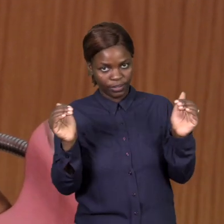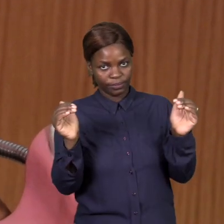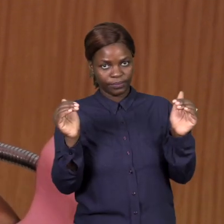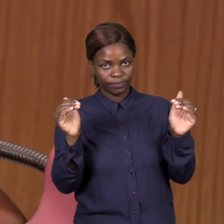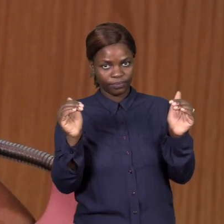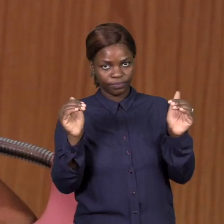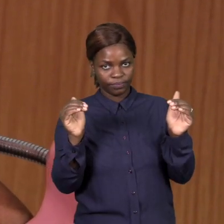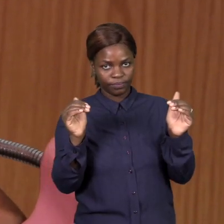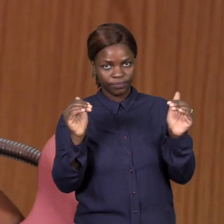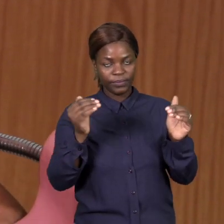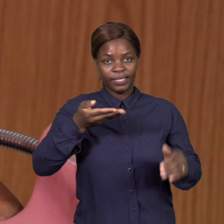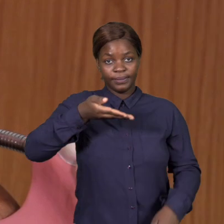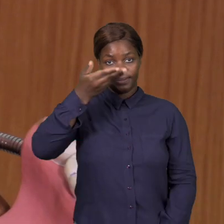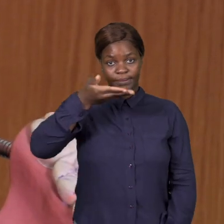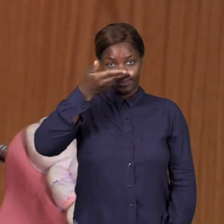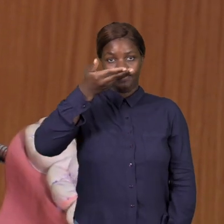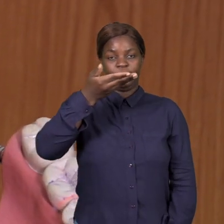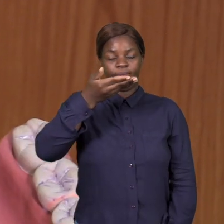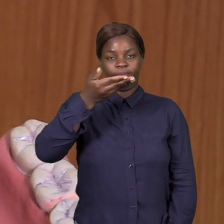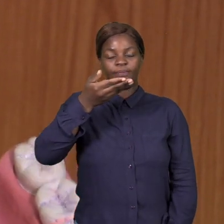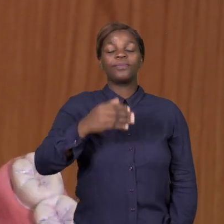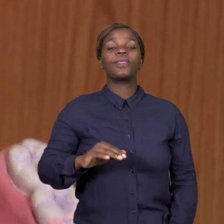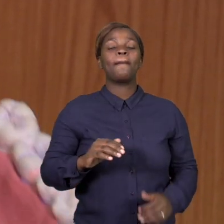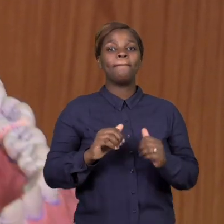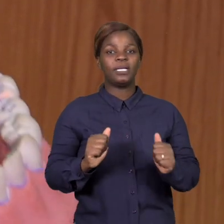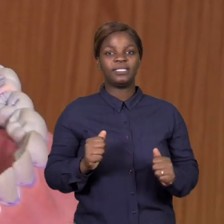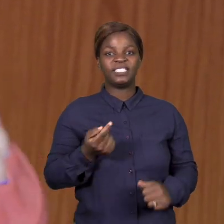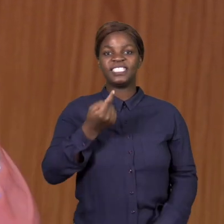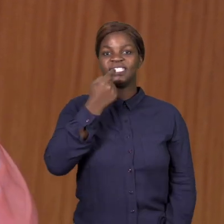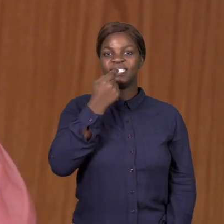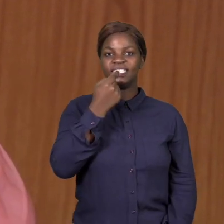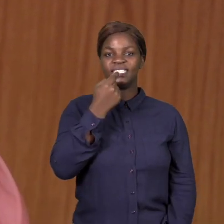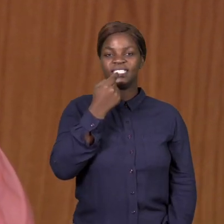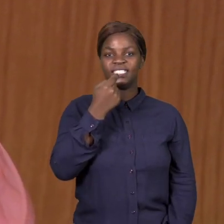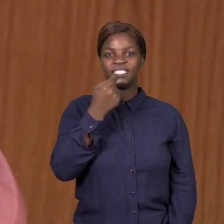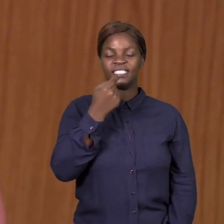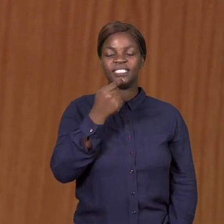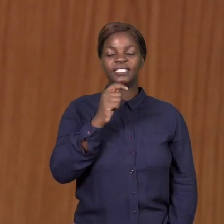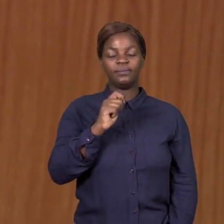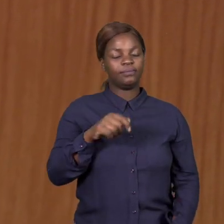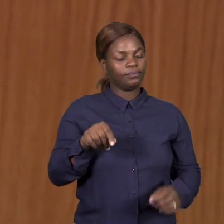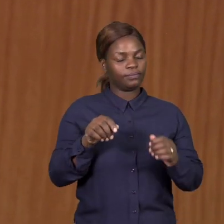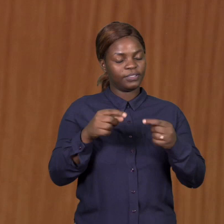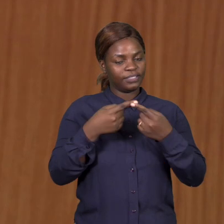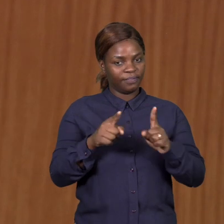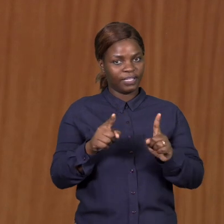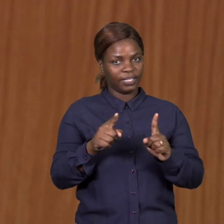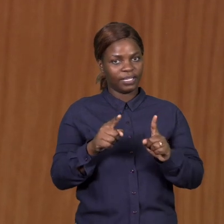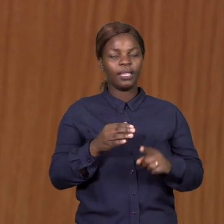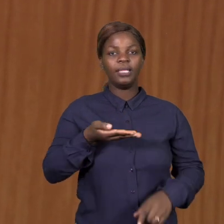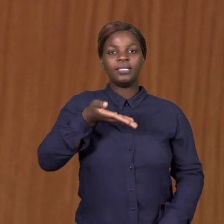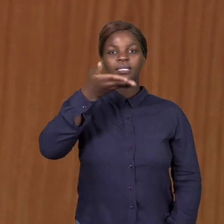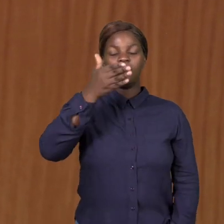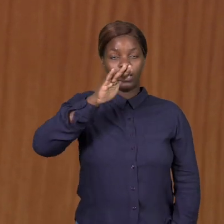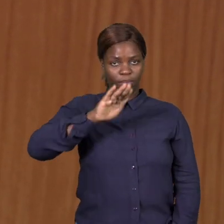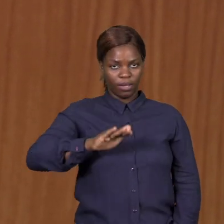da escova para os dentes de frente. Em vez de colocarmos a escova também assim, vamos colocar assim, nesta posição,